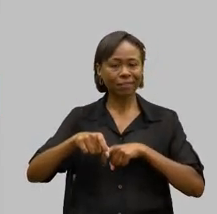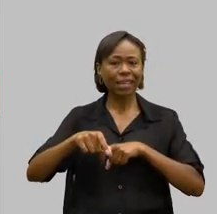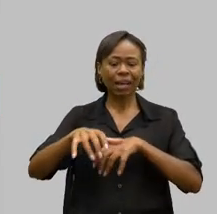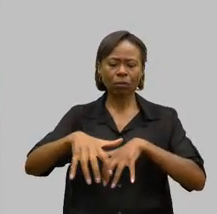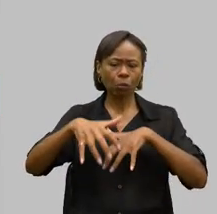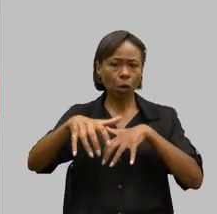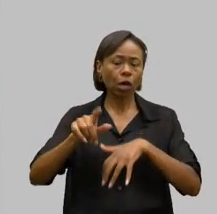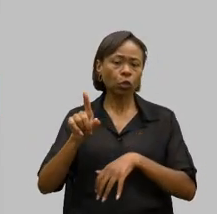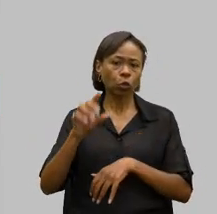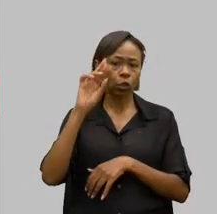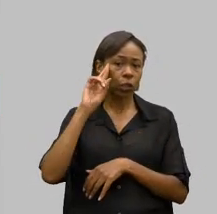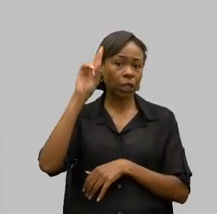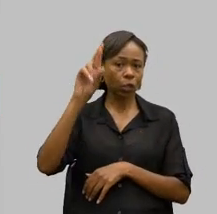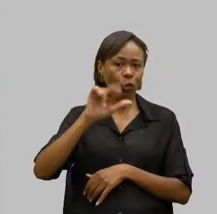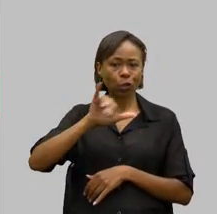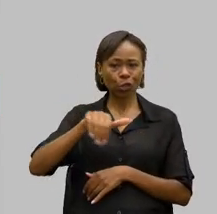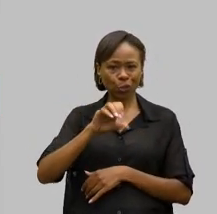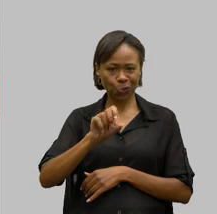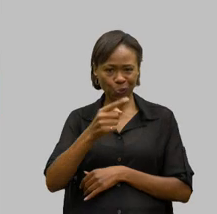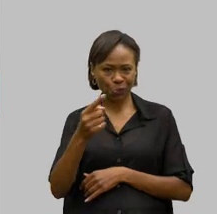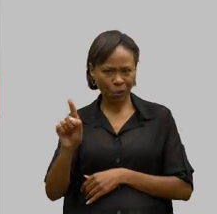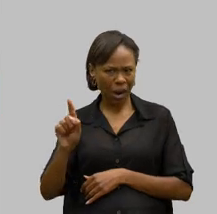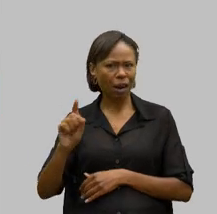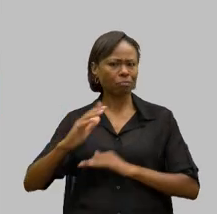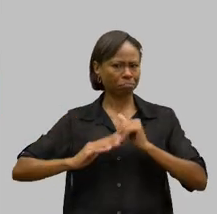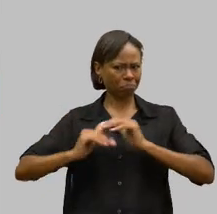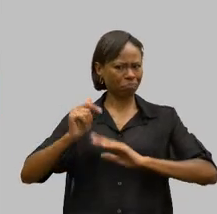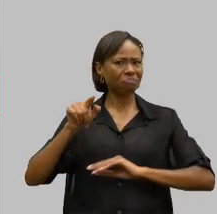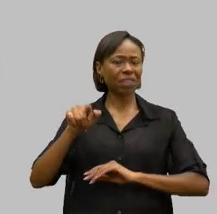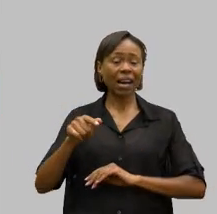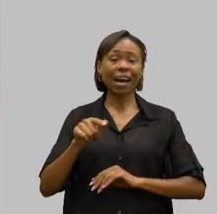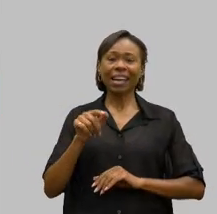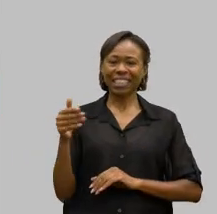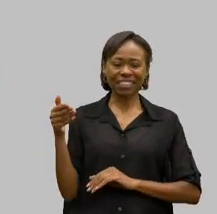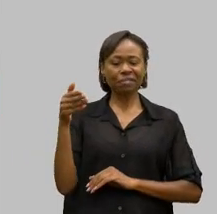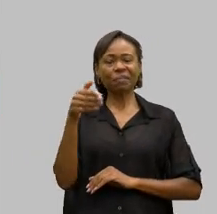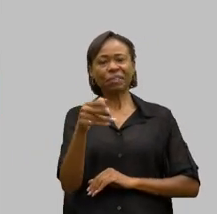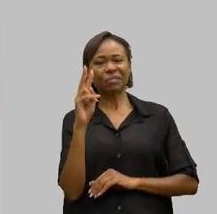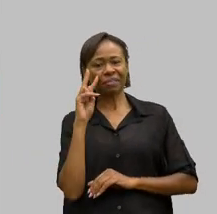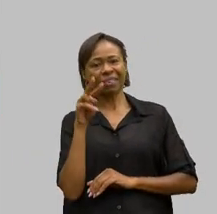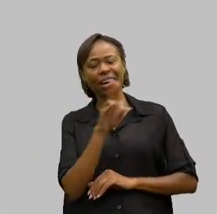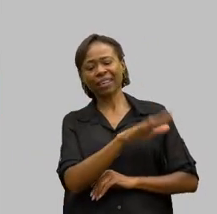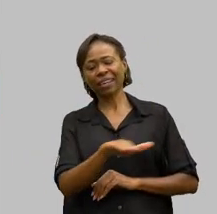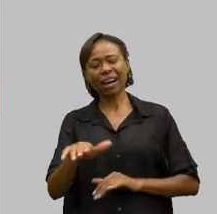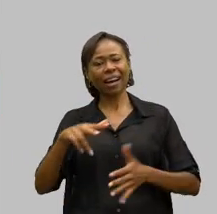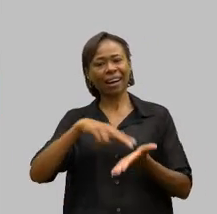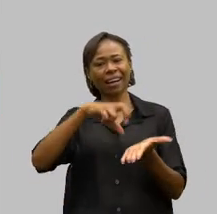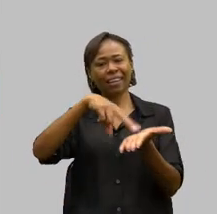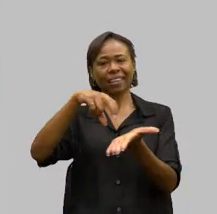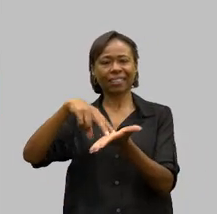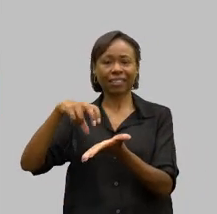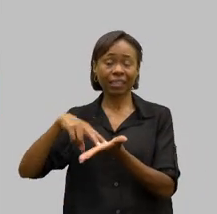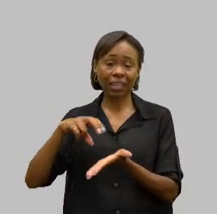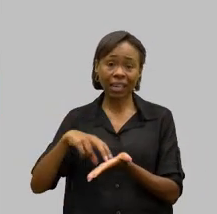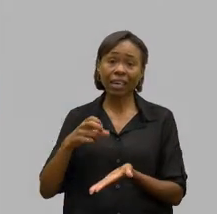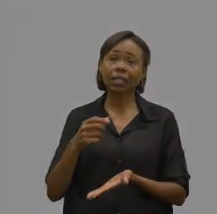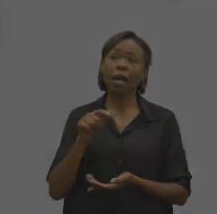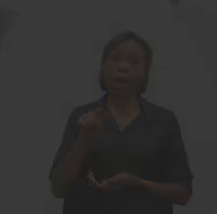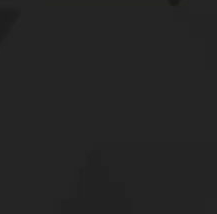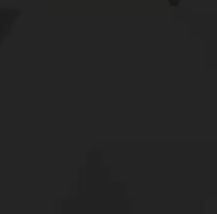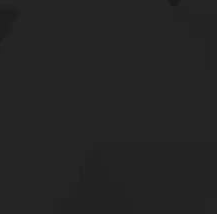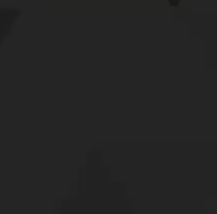diretor João, e fomos lá, uma criançada toda animada, e ainda fizeram questão de mostrar lá que são cinco